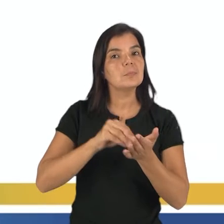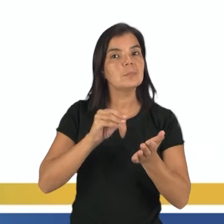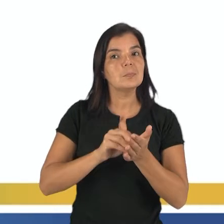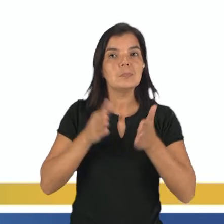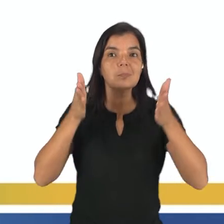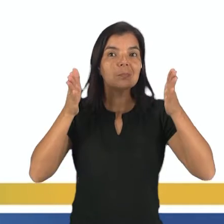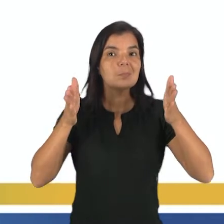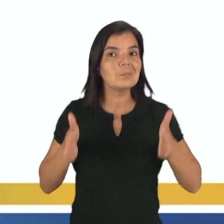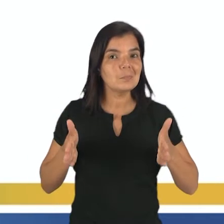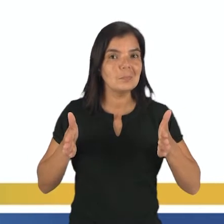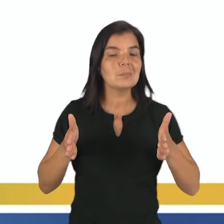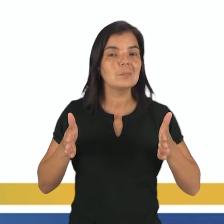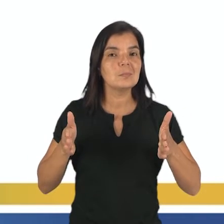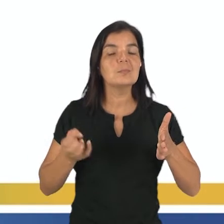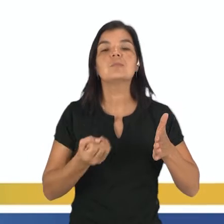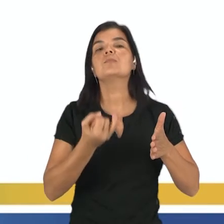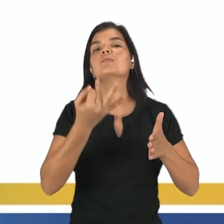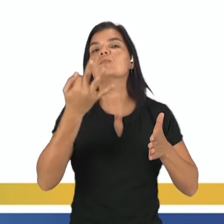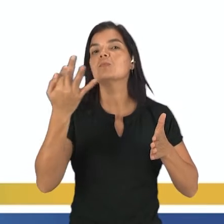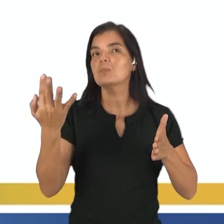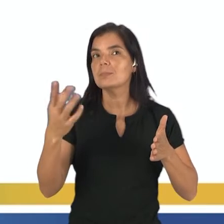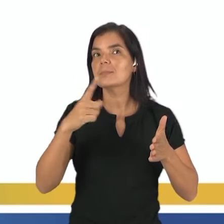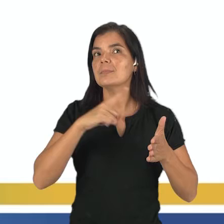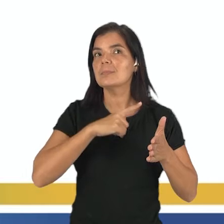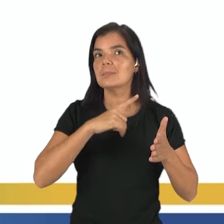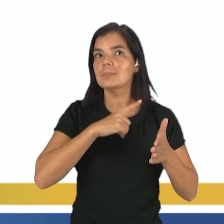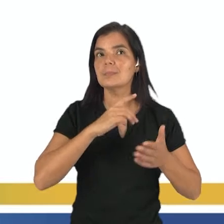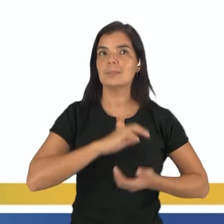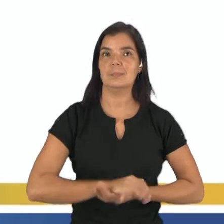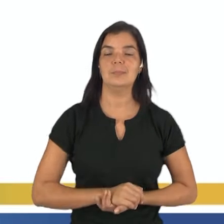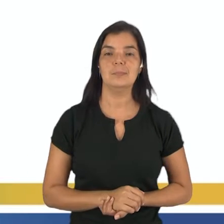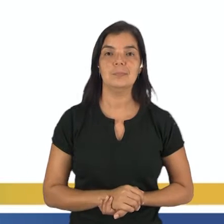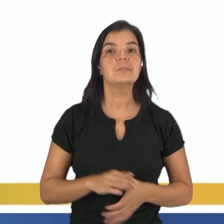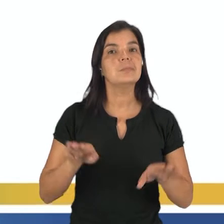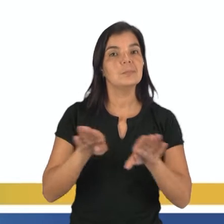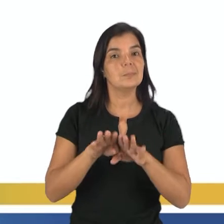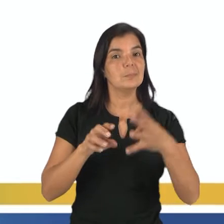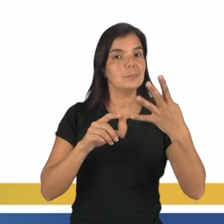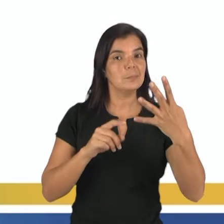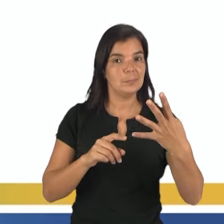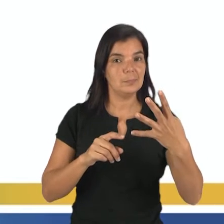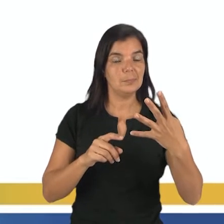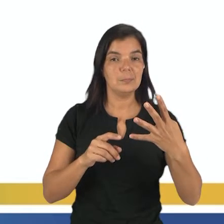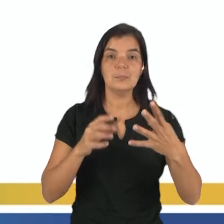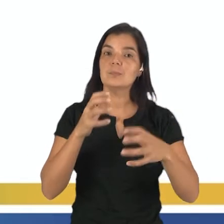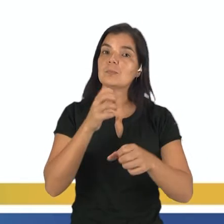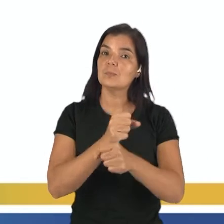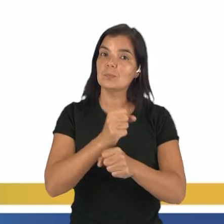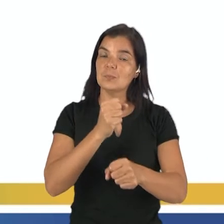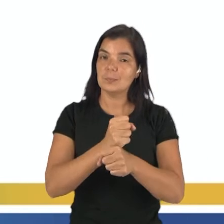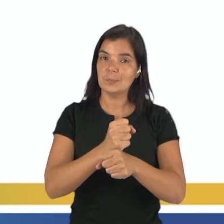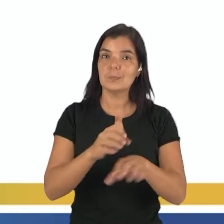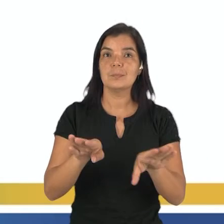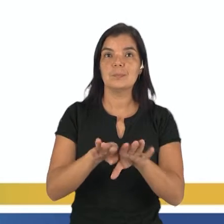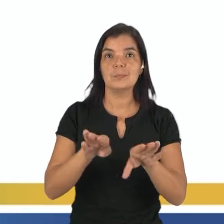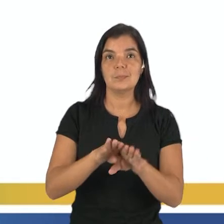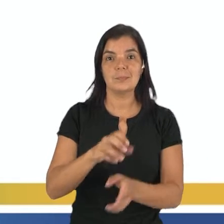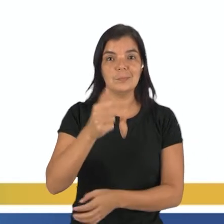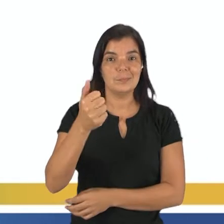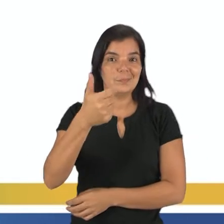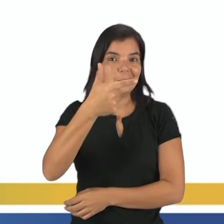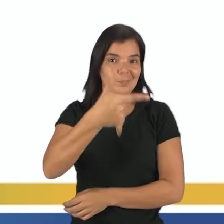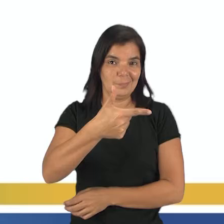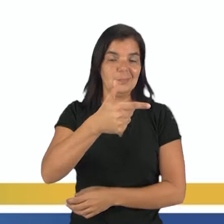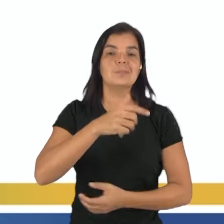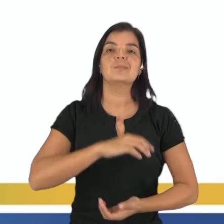arestas laterais. Contem aí quantas arestas laterais nós temos. Também 4. 8 mais 4, nós vamos ter